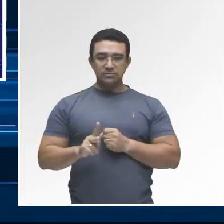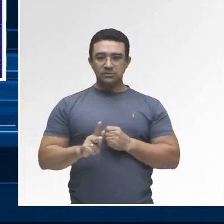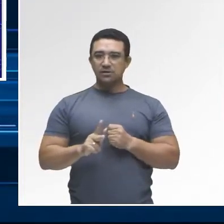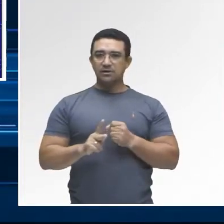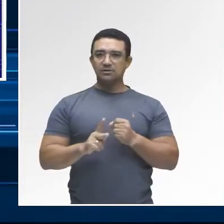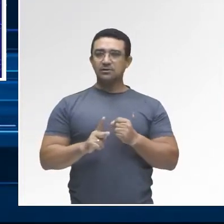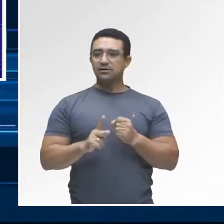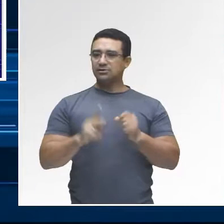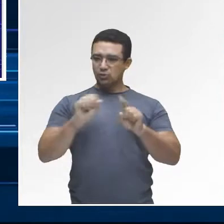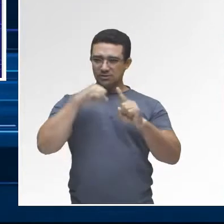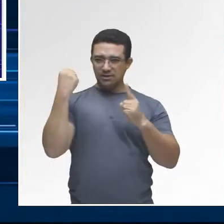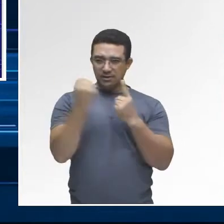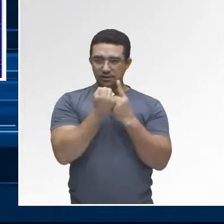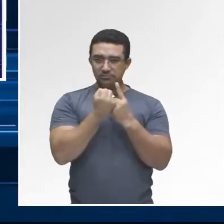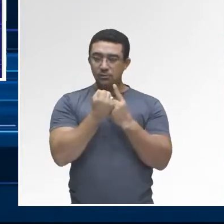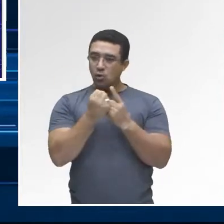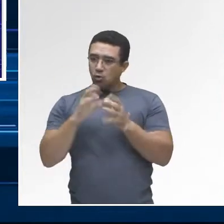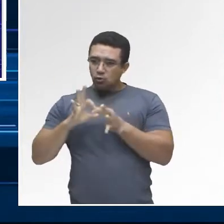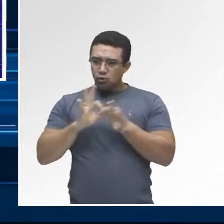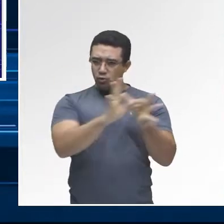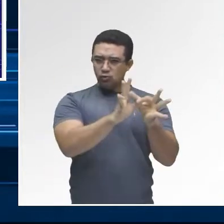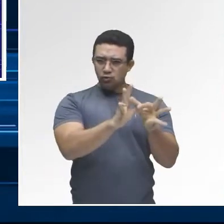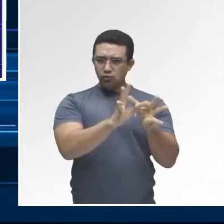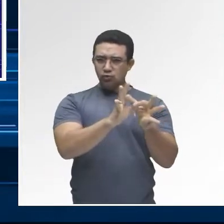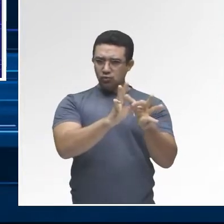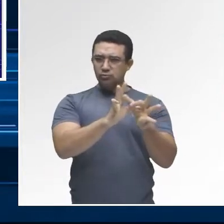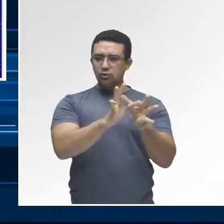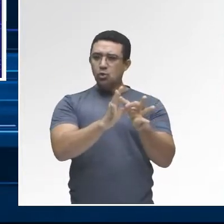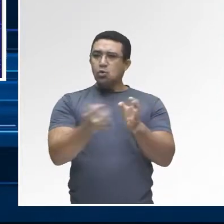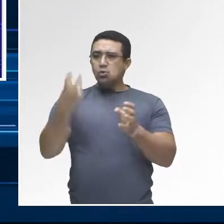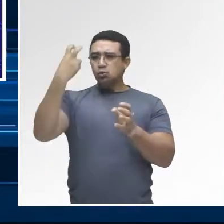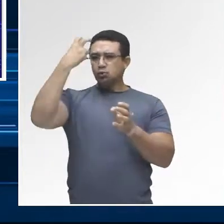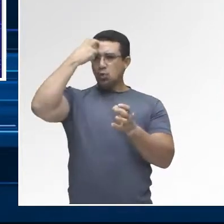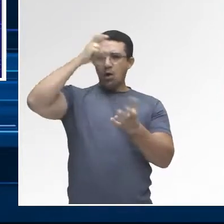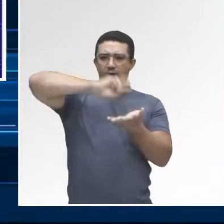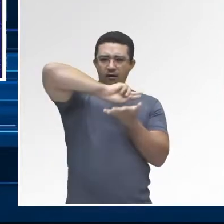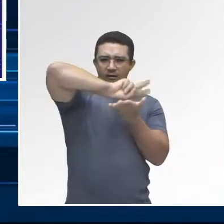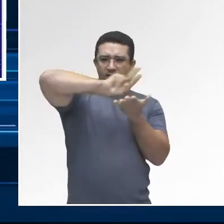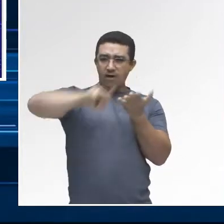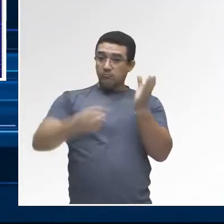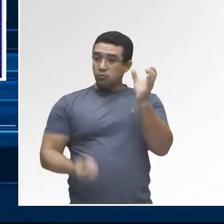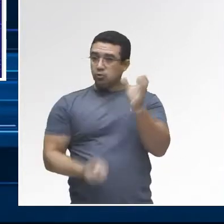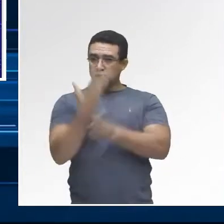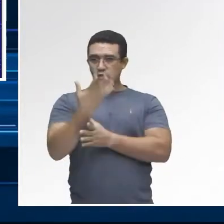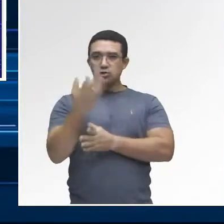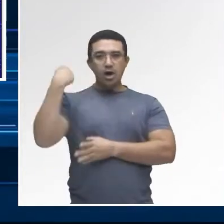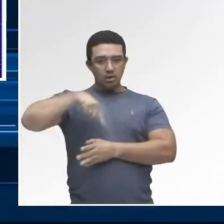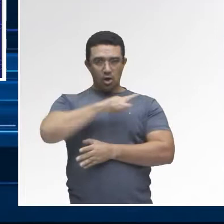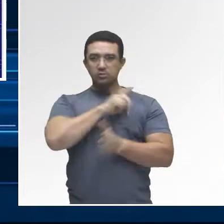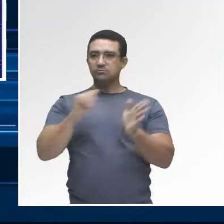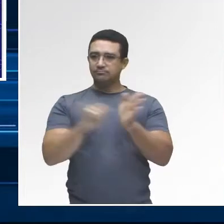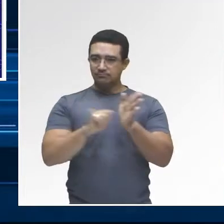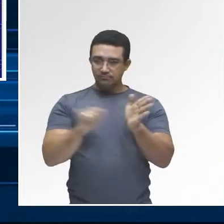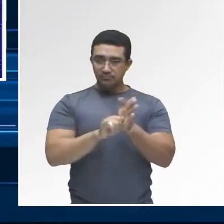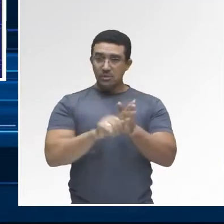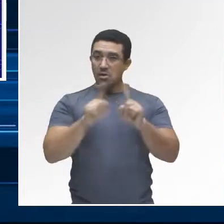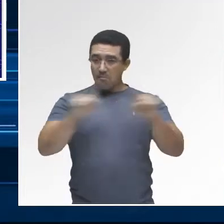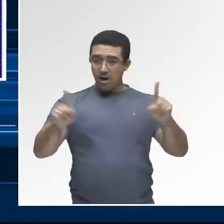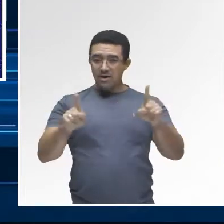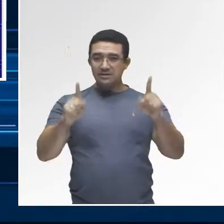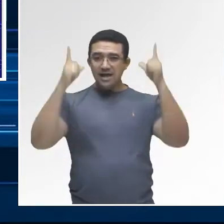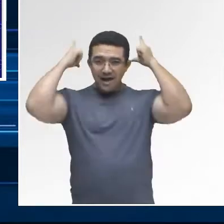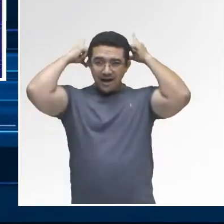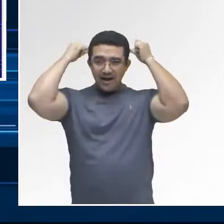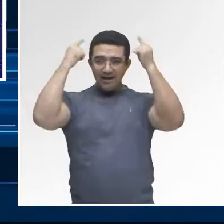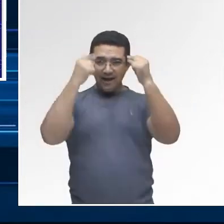a junção das heranças de vários povos que vão formar a nossa identidade. Mas com certeza Grécia e Roma têm